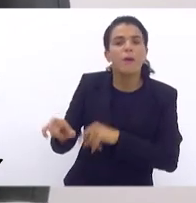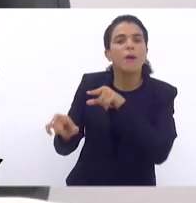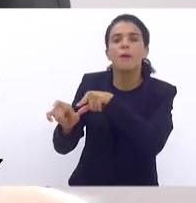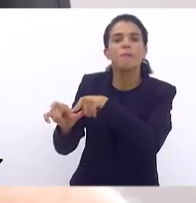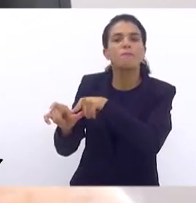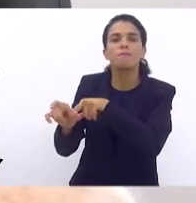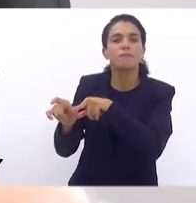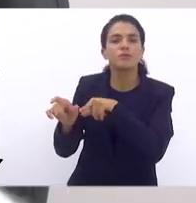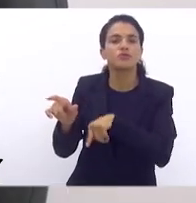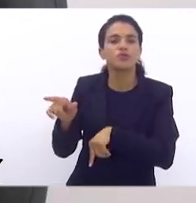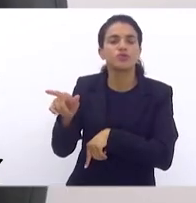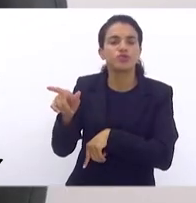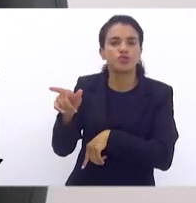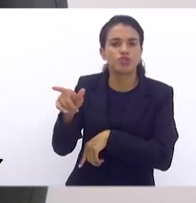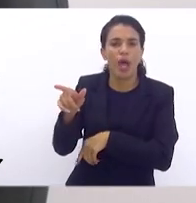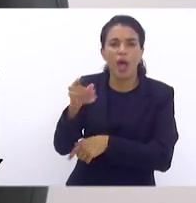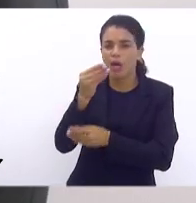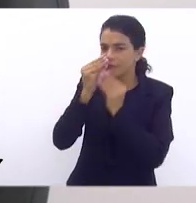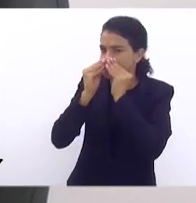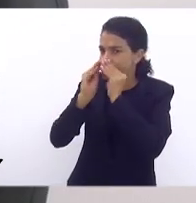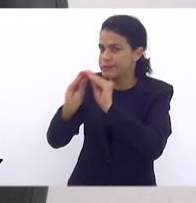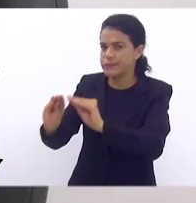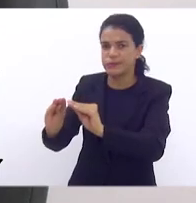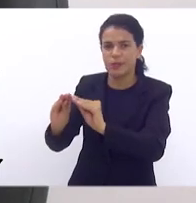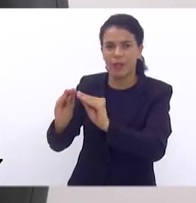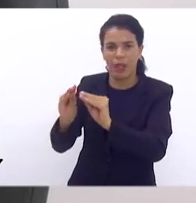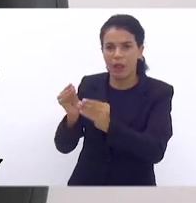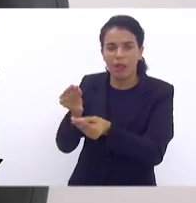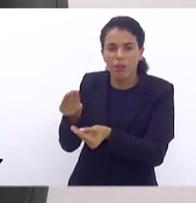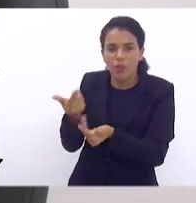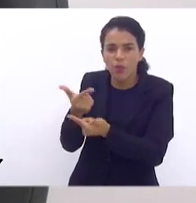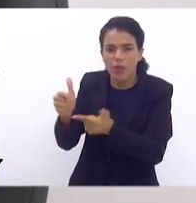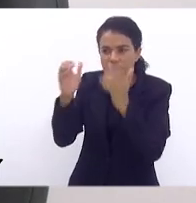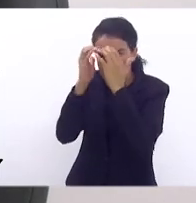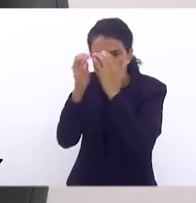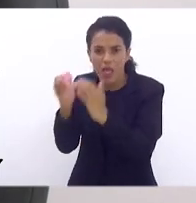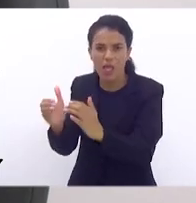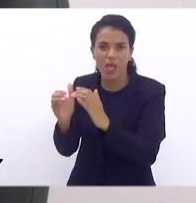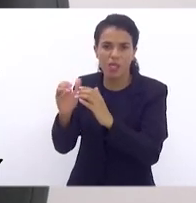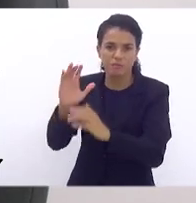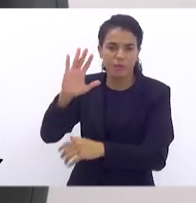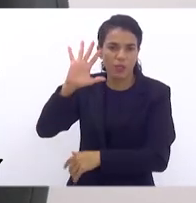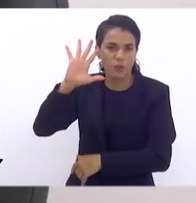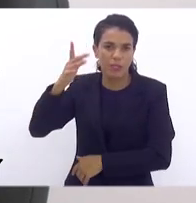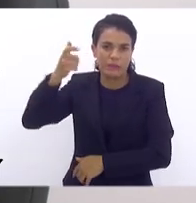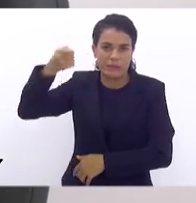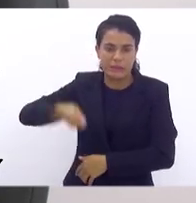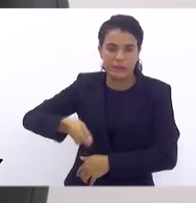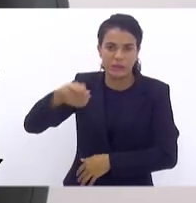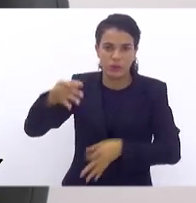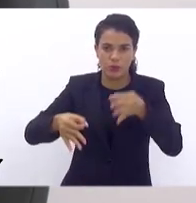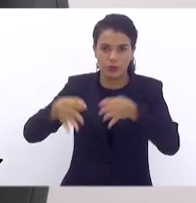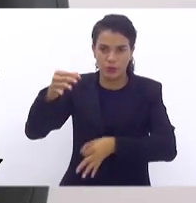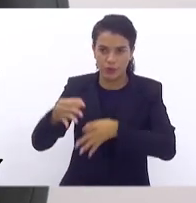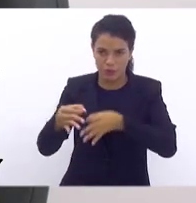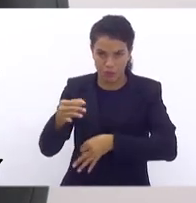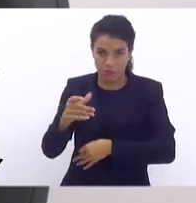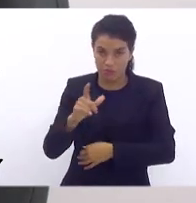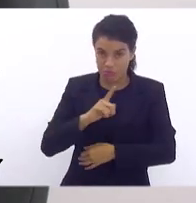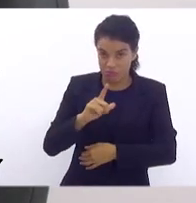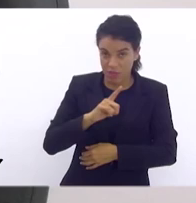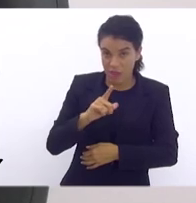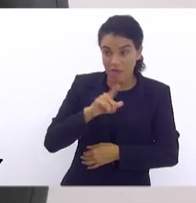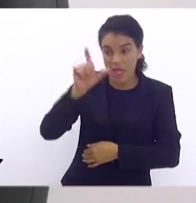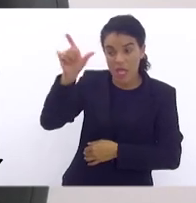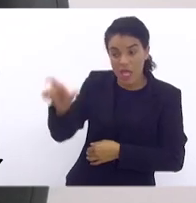ali o já descumpriu né o segredo de Justiça já houve casos de dar prosseguimento